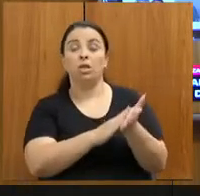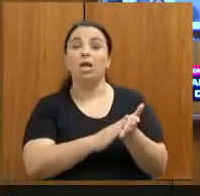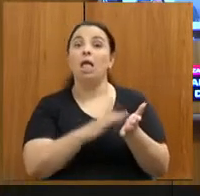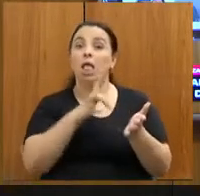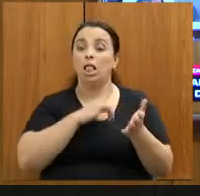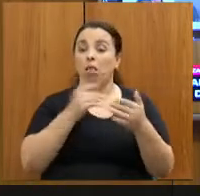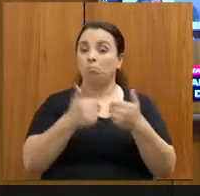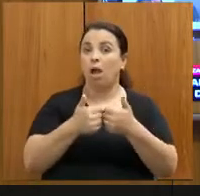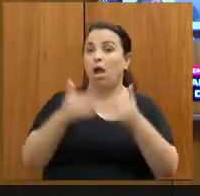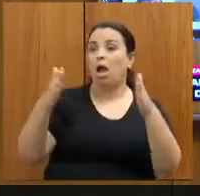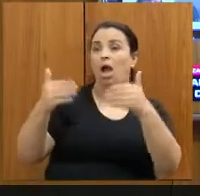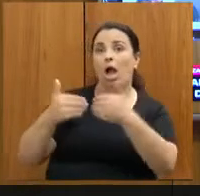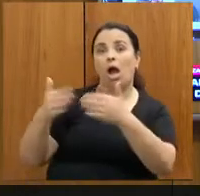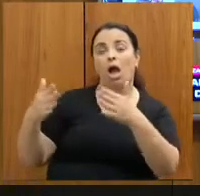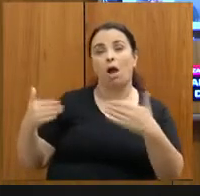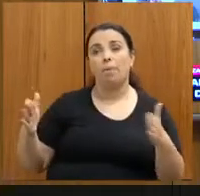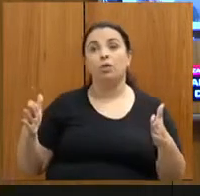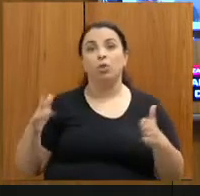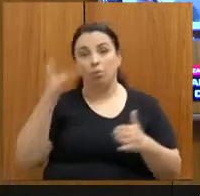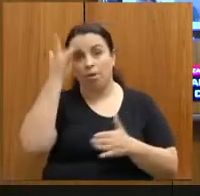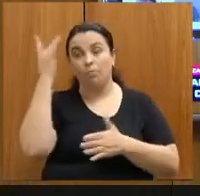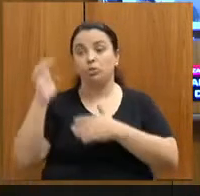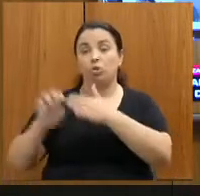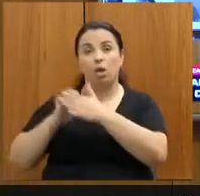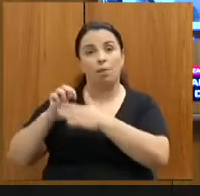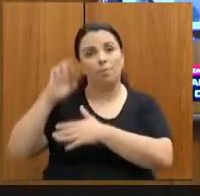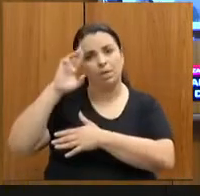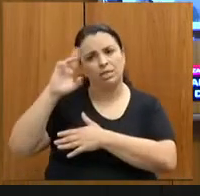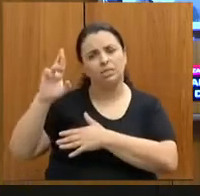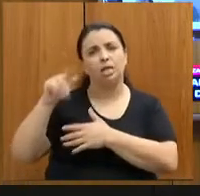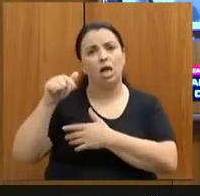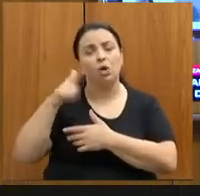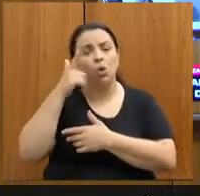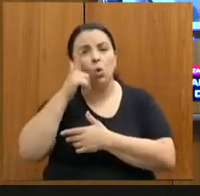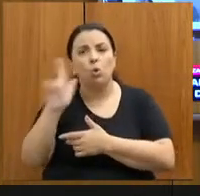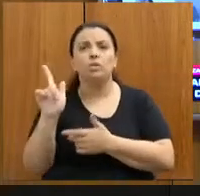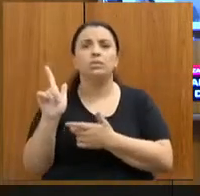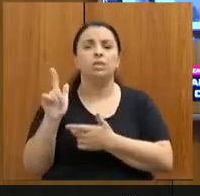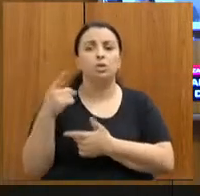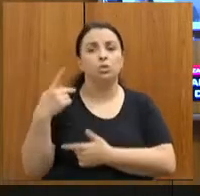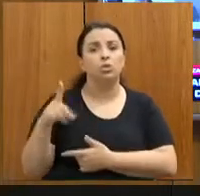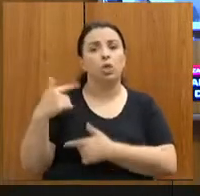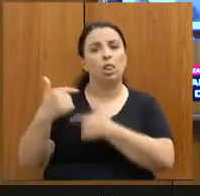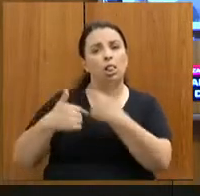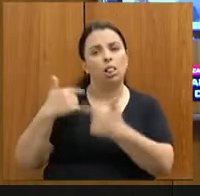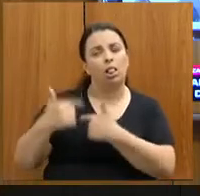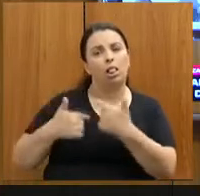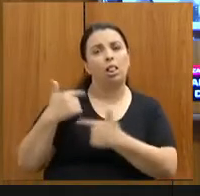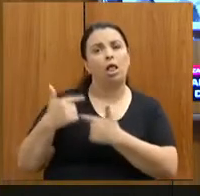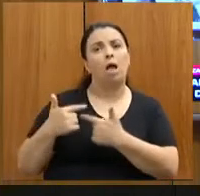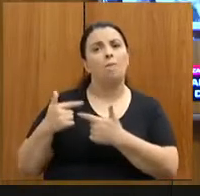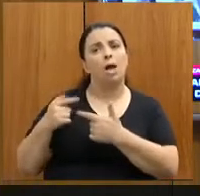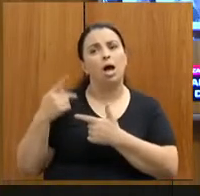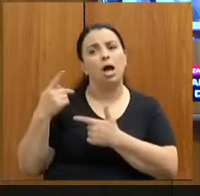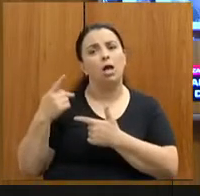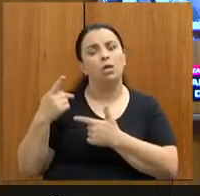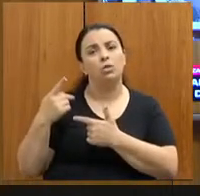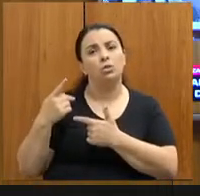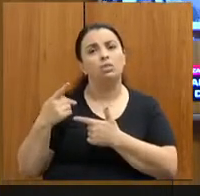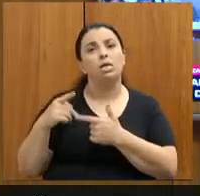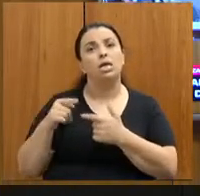Sem dúvida alguma o empresário contribuinte pudesse ter as suas suas com as ações e